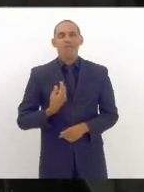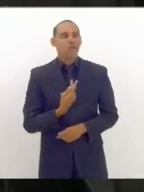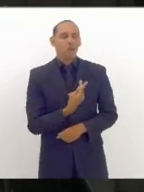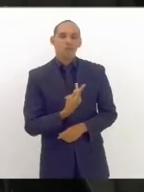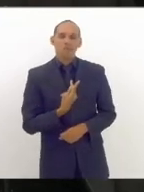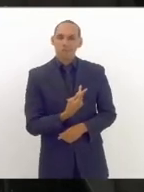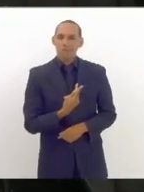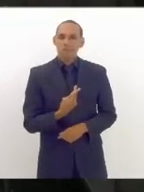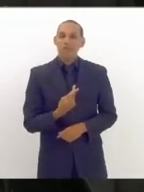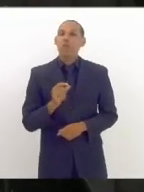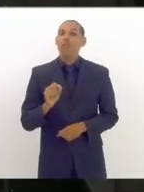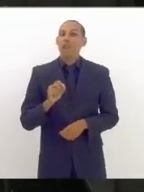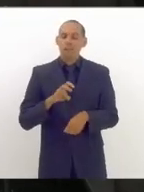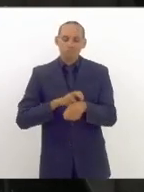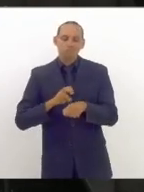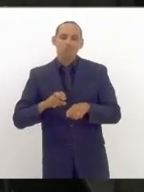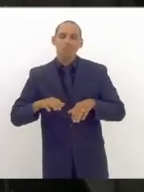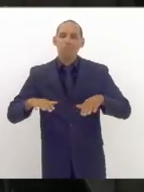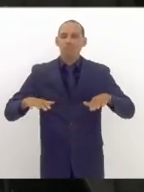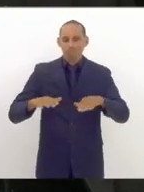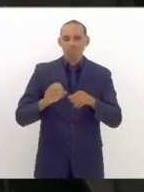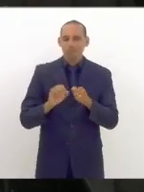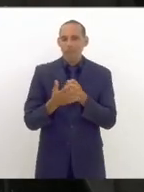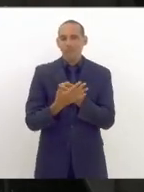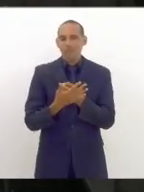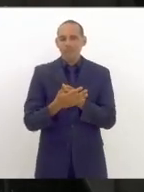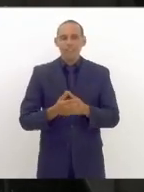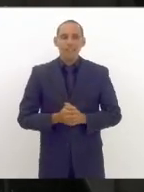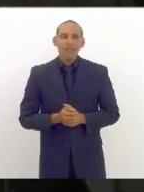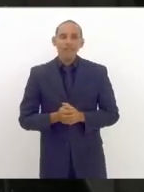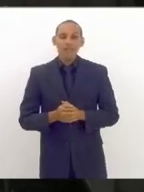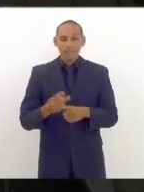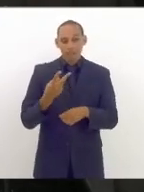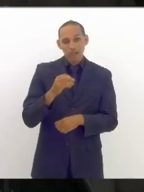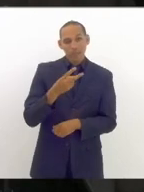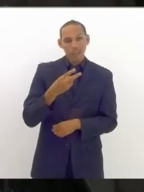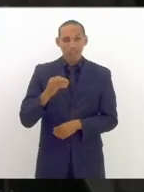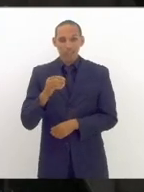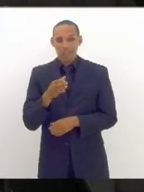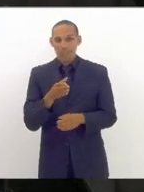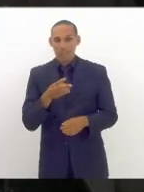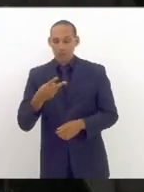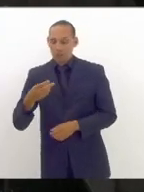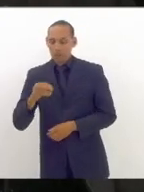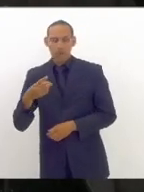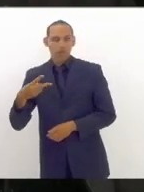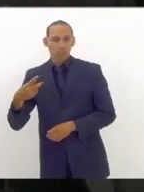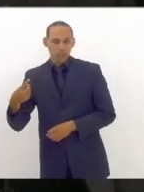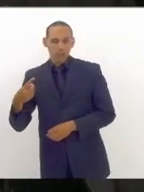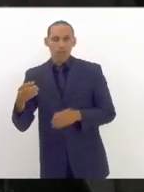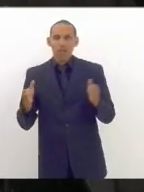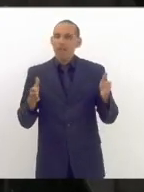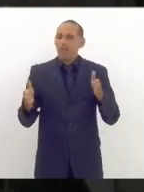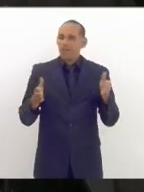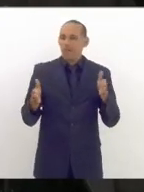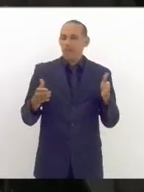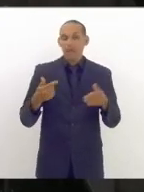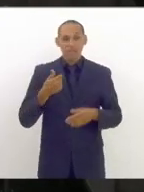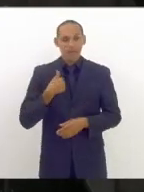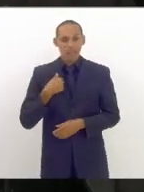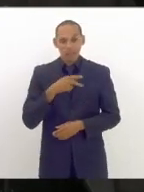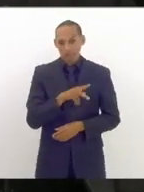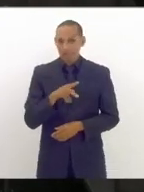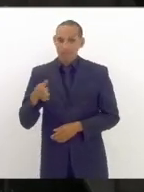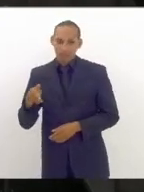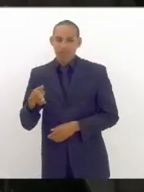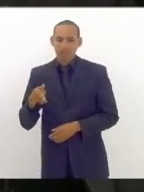uma pandemia da Covid-19. Ao longo de 2020, 2021, que eu fui presidente da Comissão de Enfrentamento